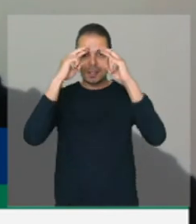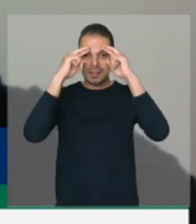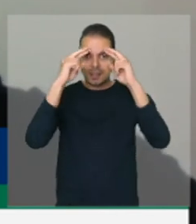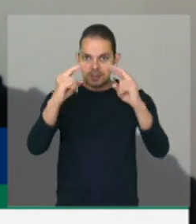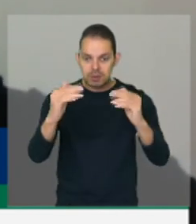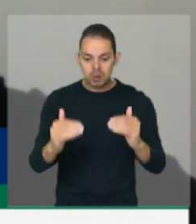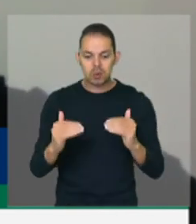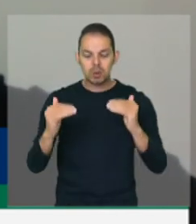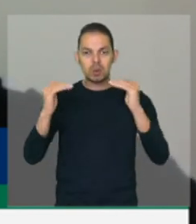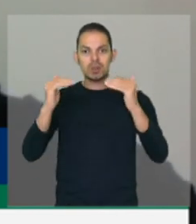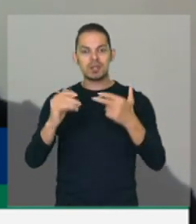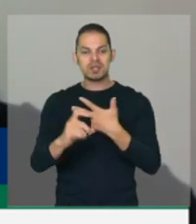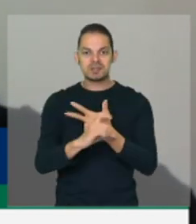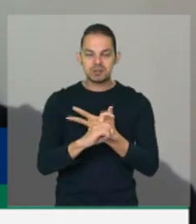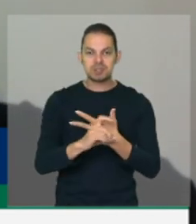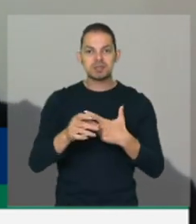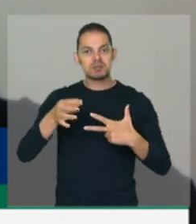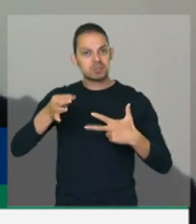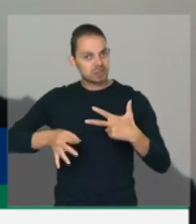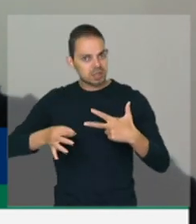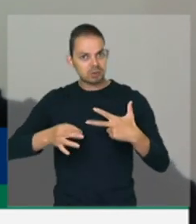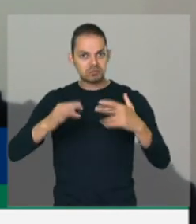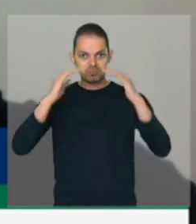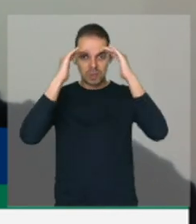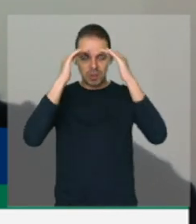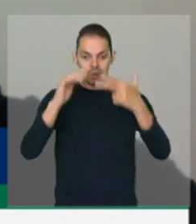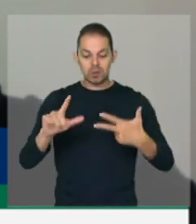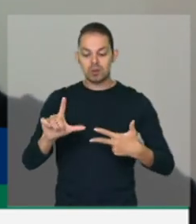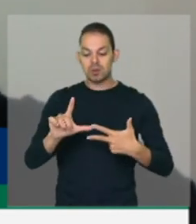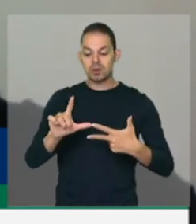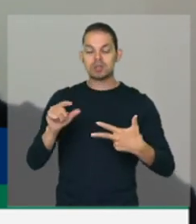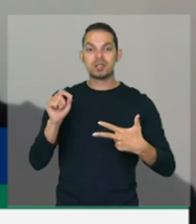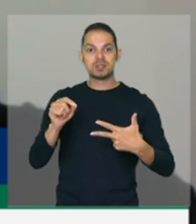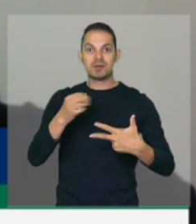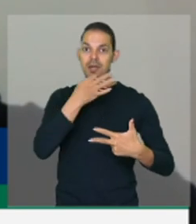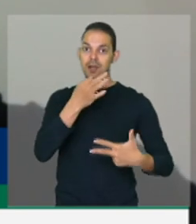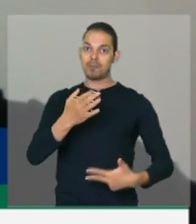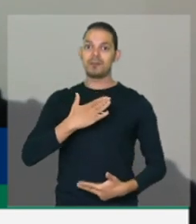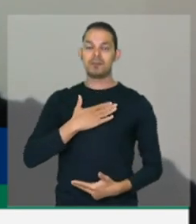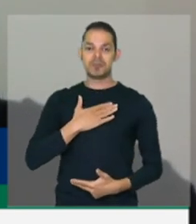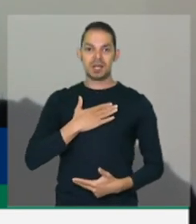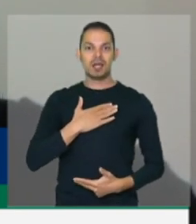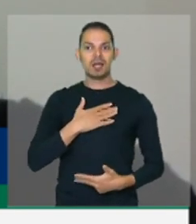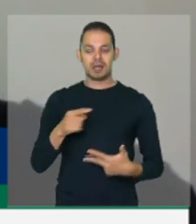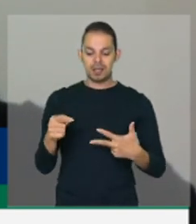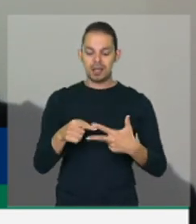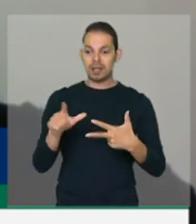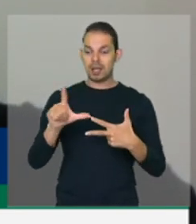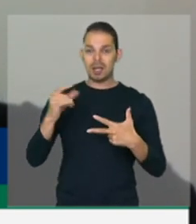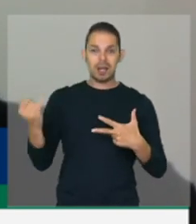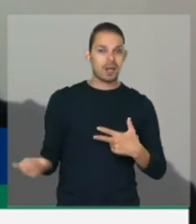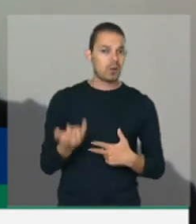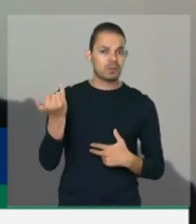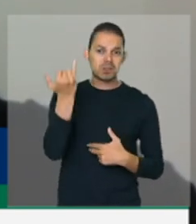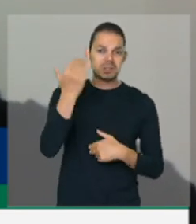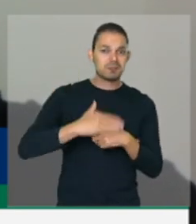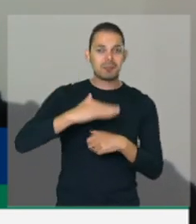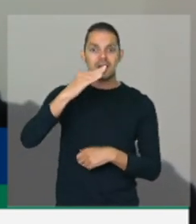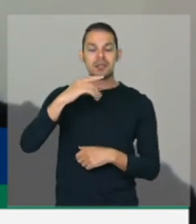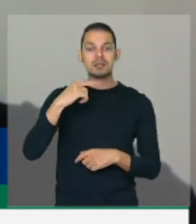grandezas, executivo, judiciário, o legislativo, em minha opinião, é o mais importante de todos, pois